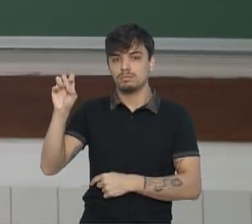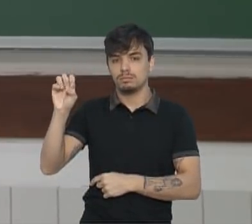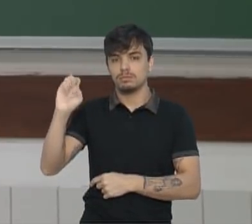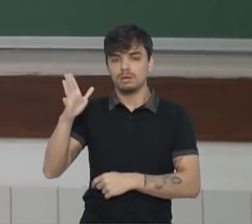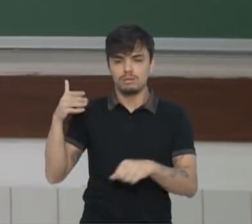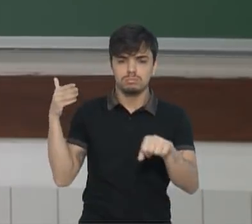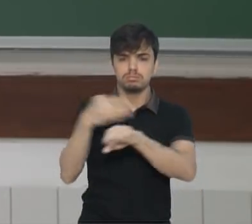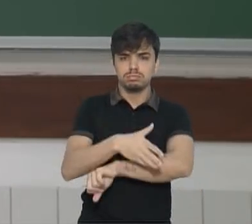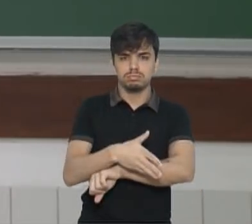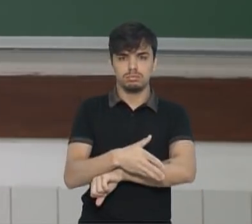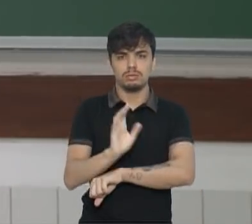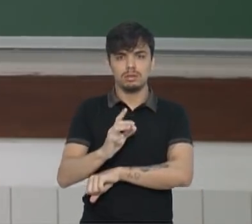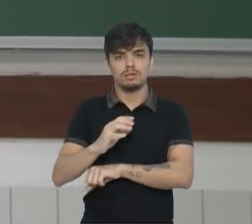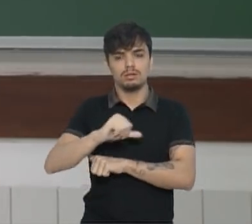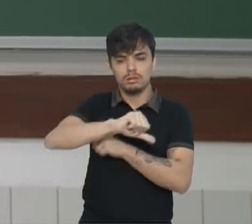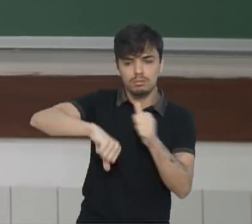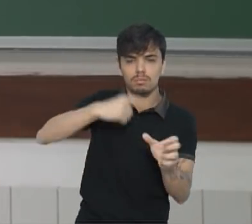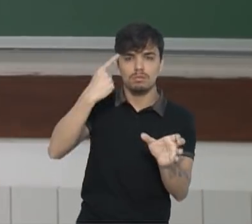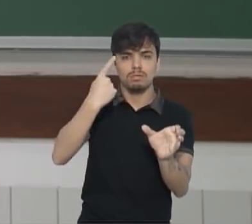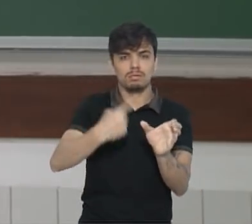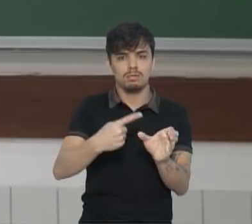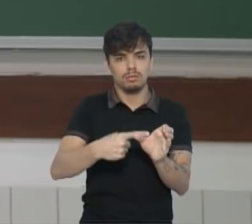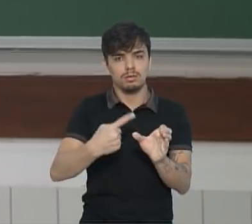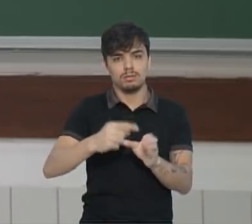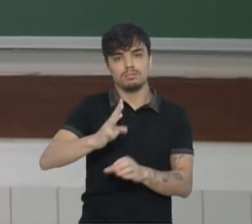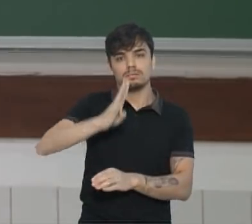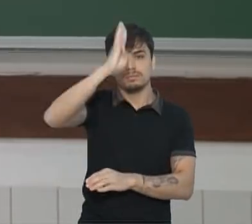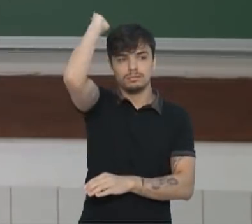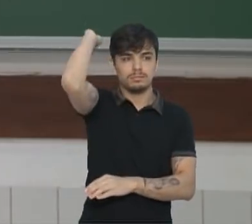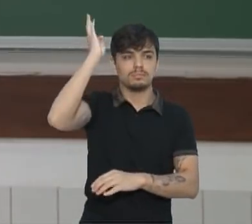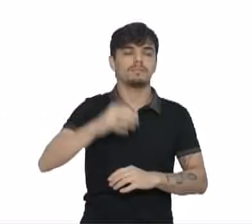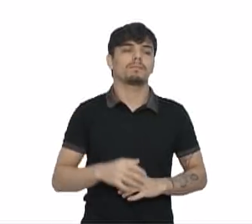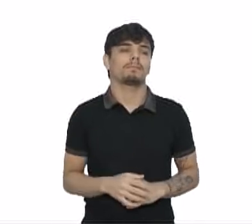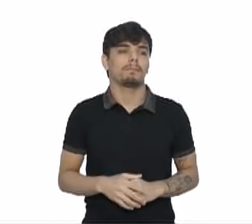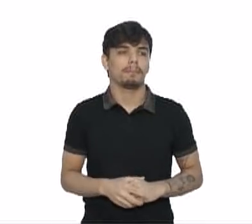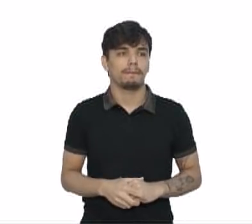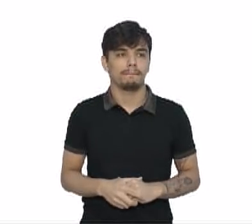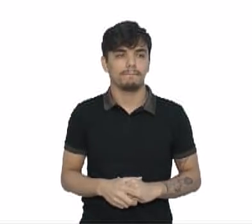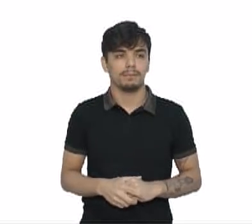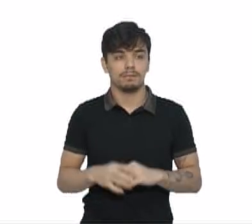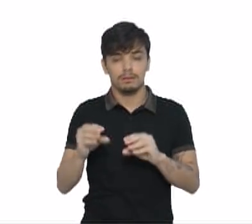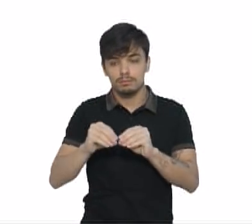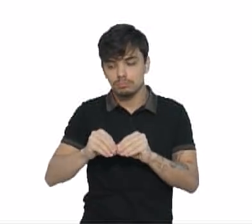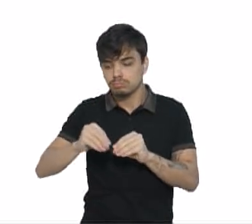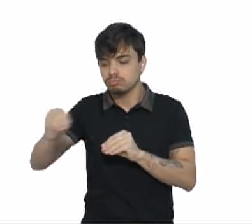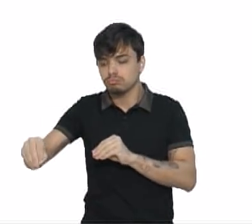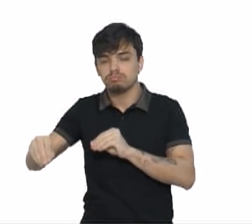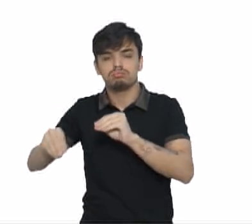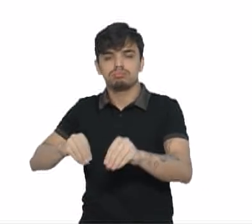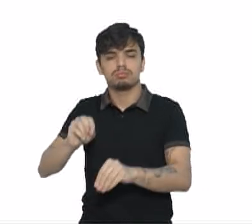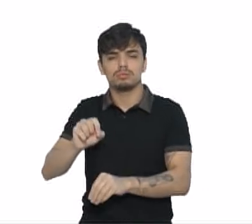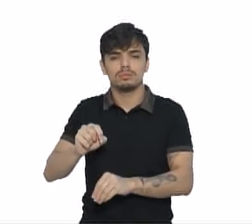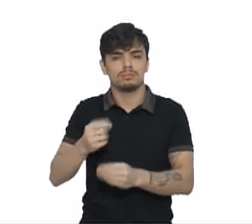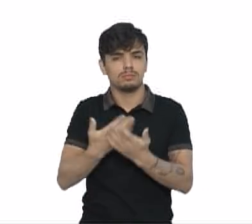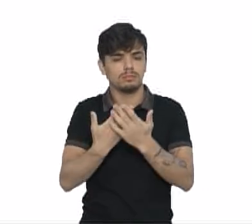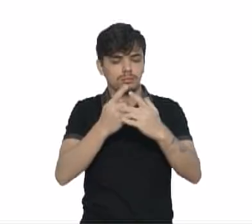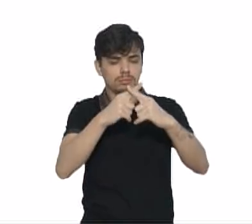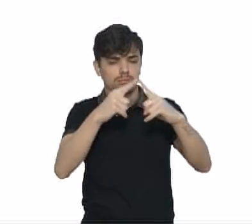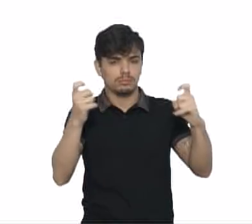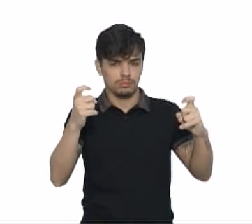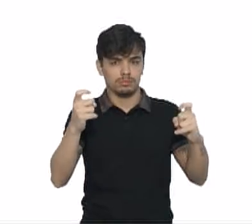cidadãos romanos. Eles já queriam e já cobiçavam esse território. As migrações dos godos, né? Segundo os estudos científicos, os